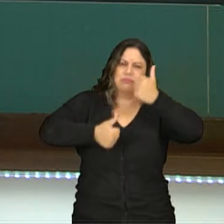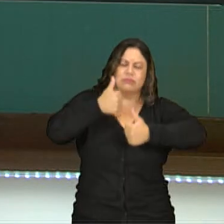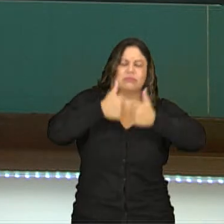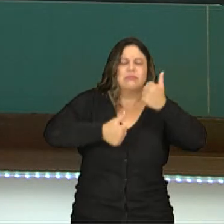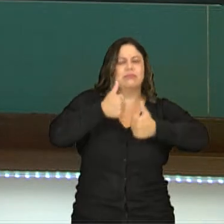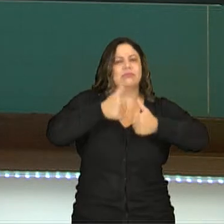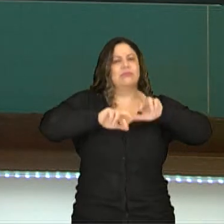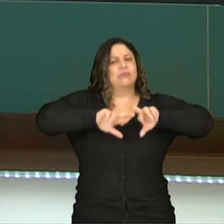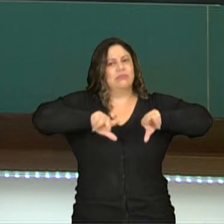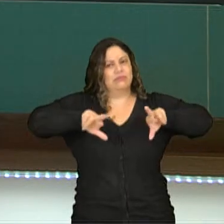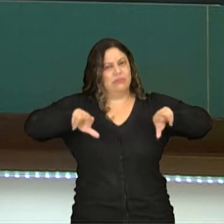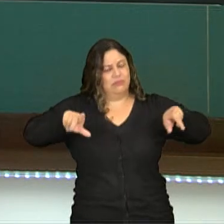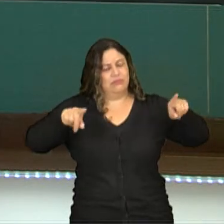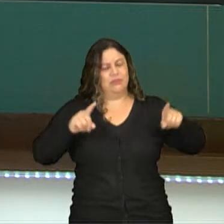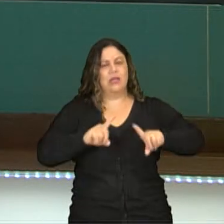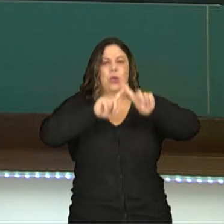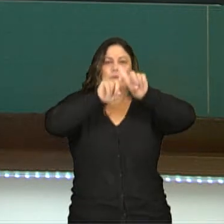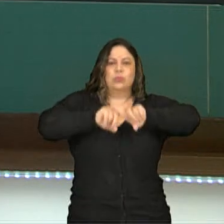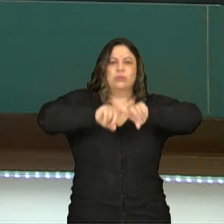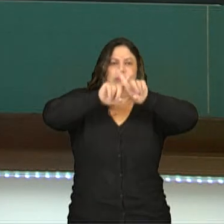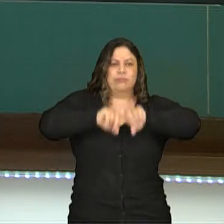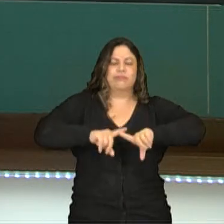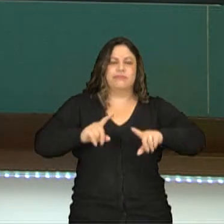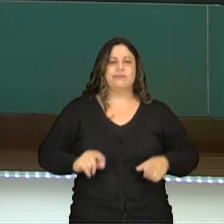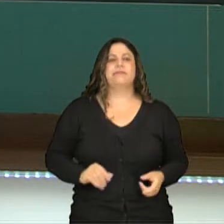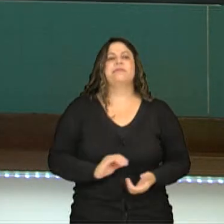enquanto modalidade olímpica.